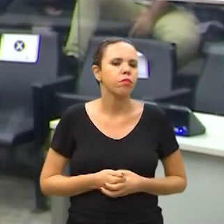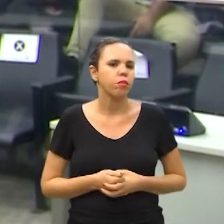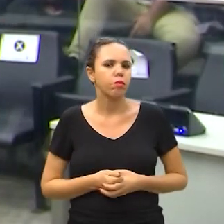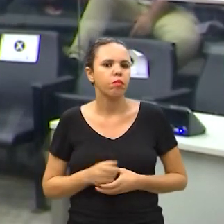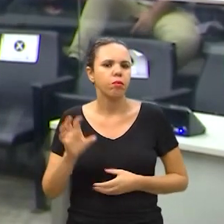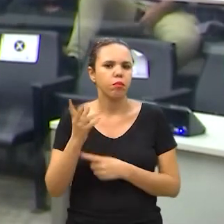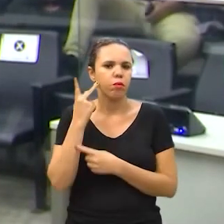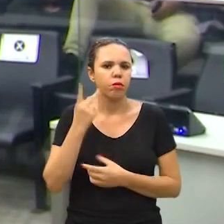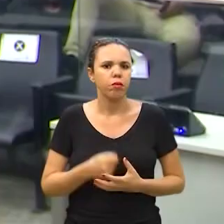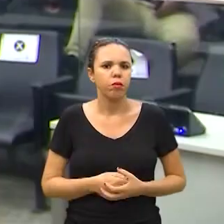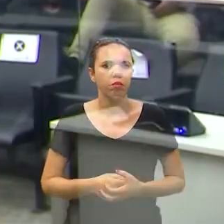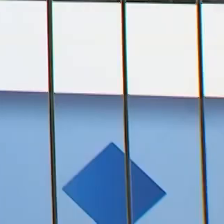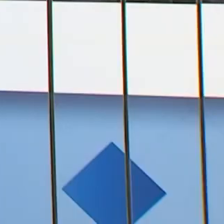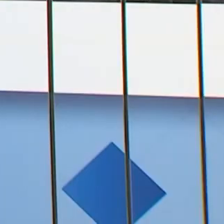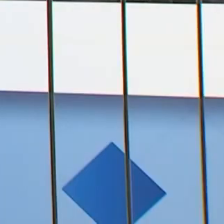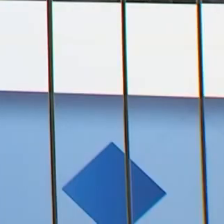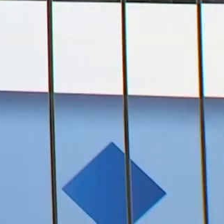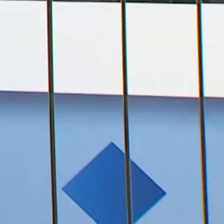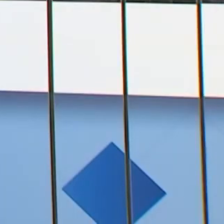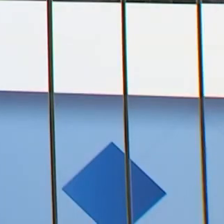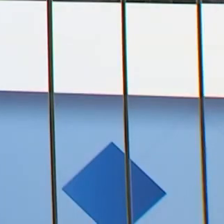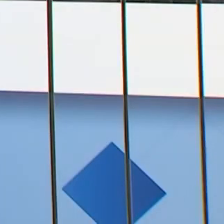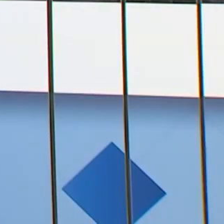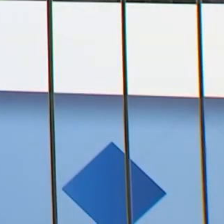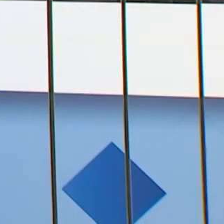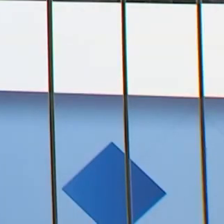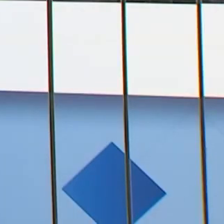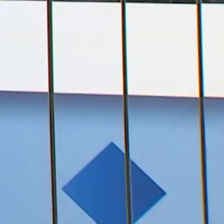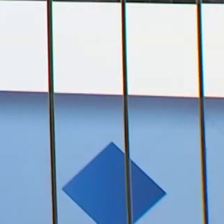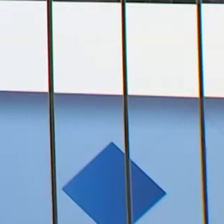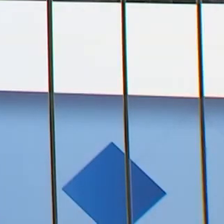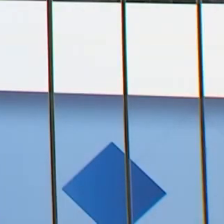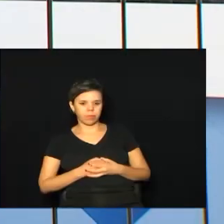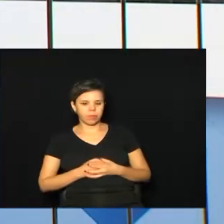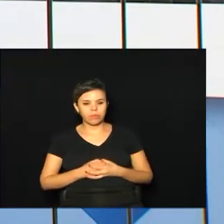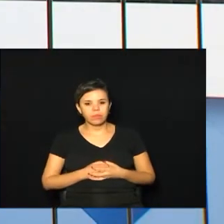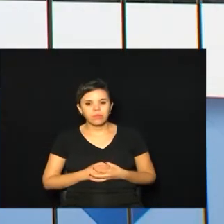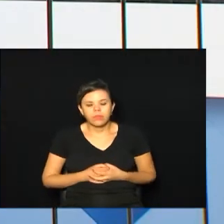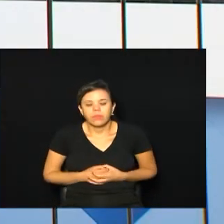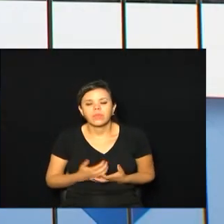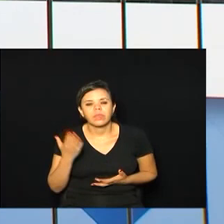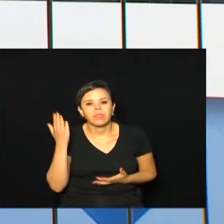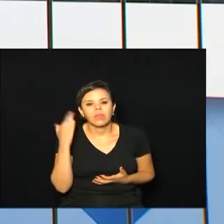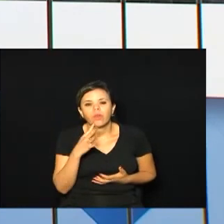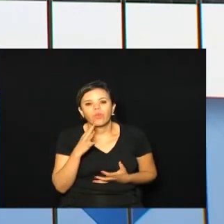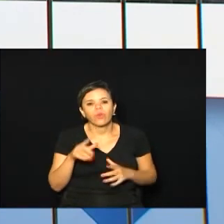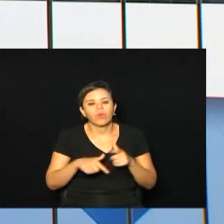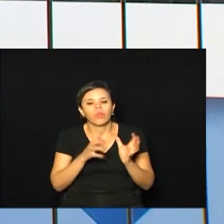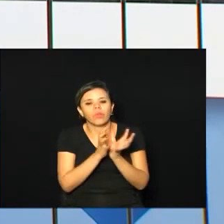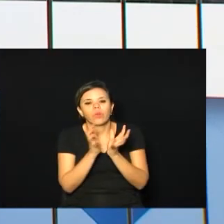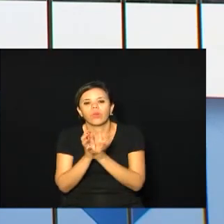frentista do estado de São Paulo. Olha, e se você quer saber o trabalho de todas as